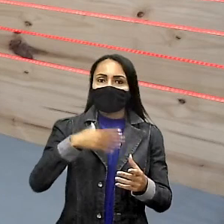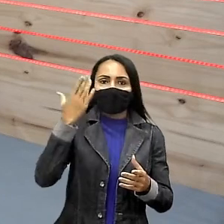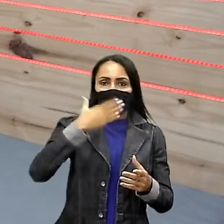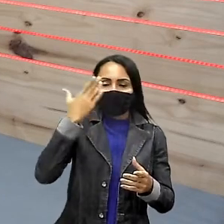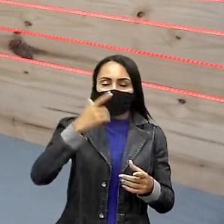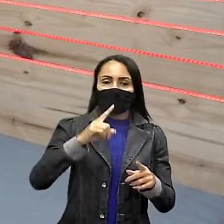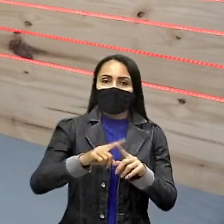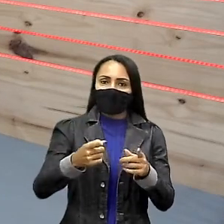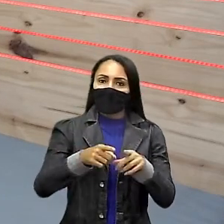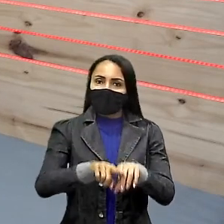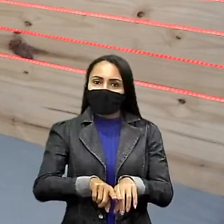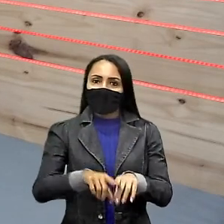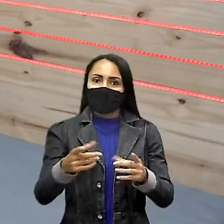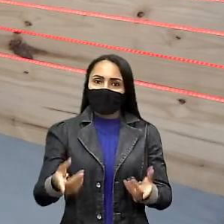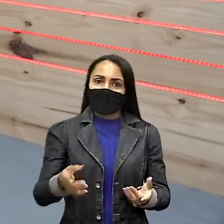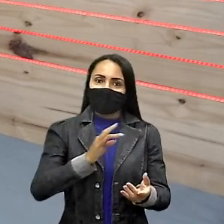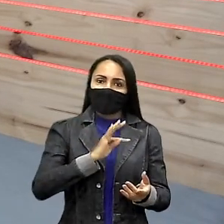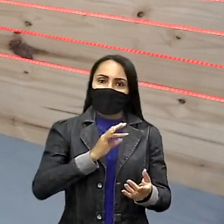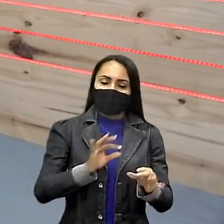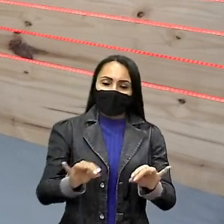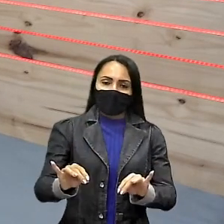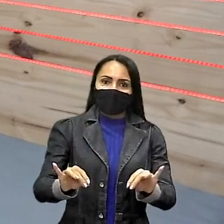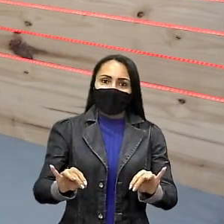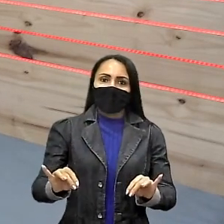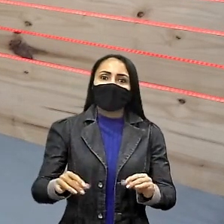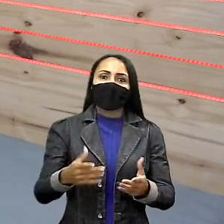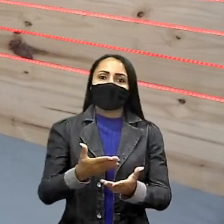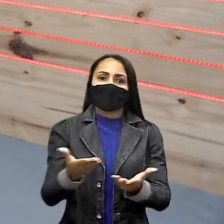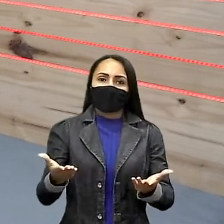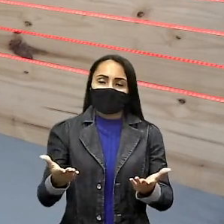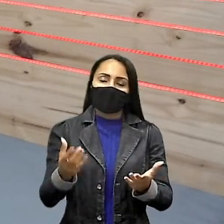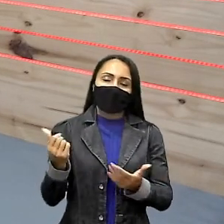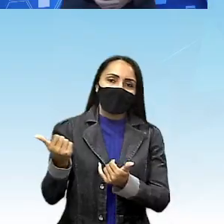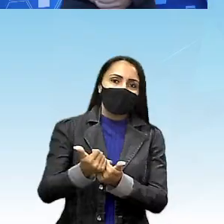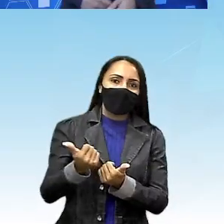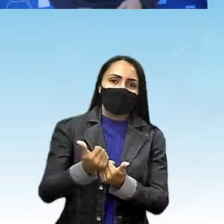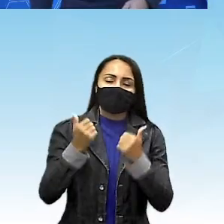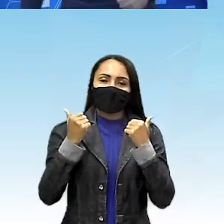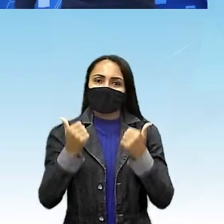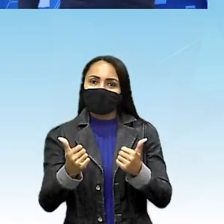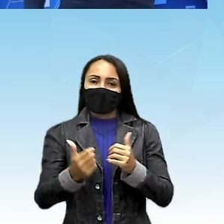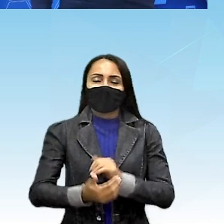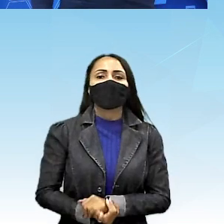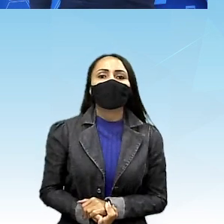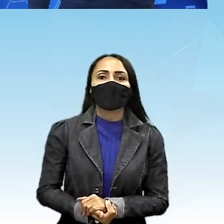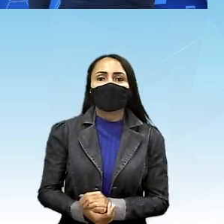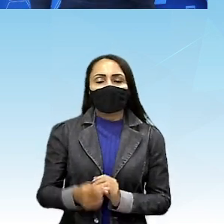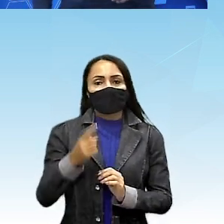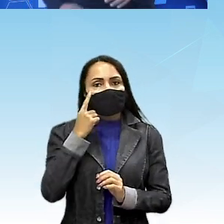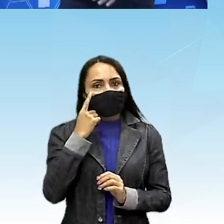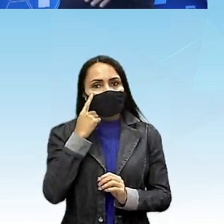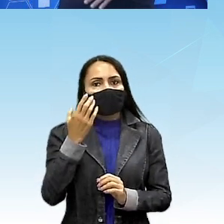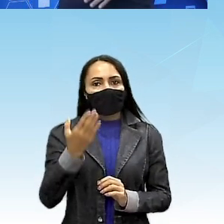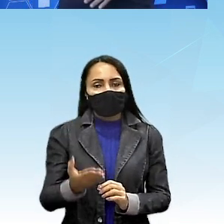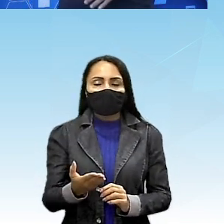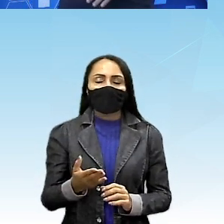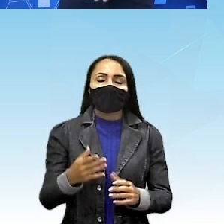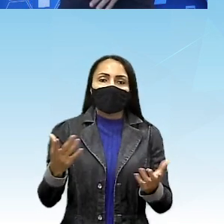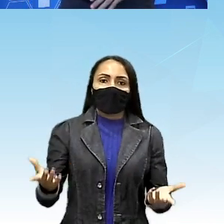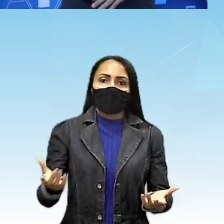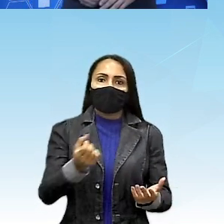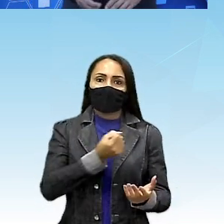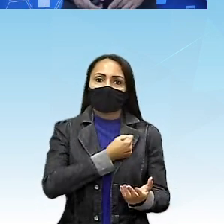é nosso parceiro, está conosco aí na parte tecnológica, dando um apoio geral, tá bom? Bom, se liga aí, que é a aula de